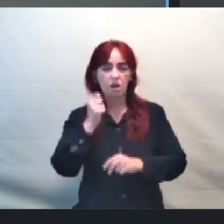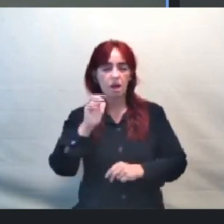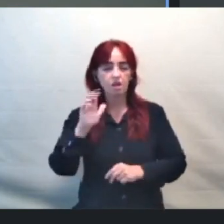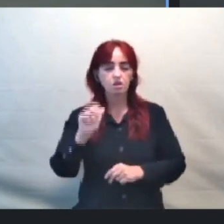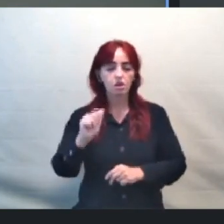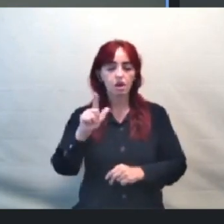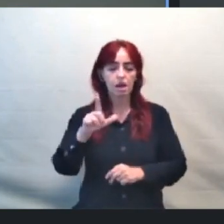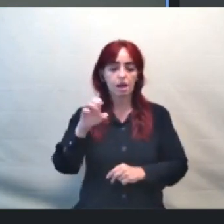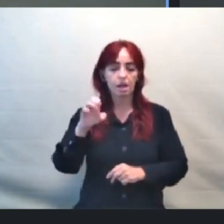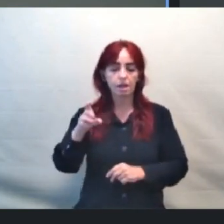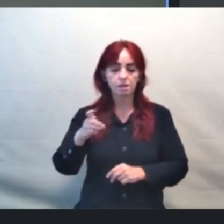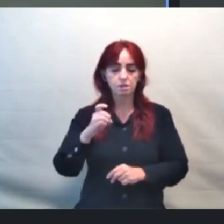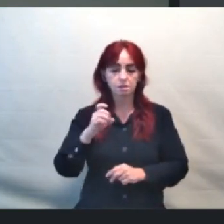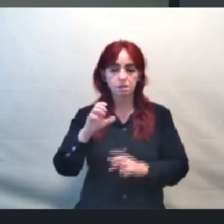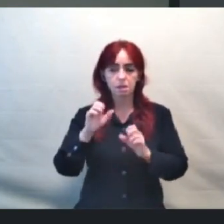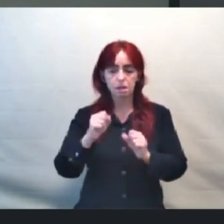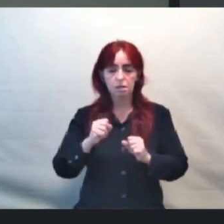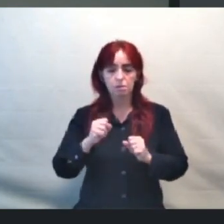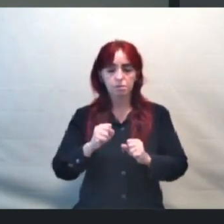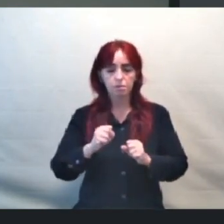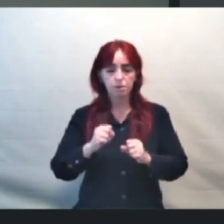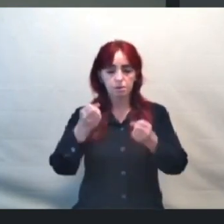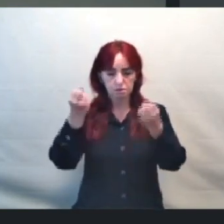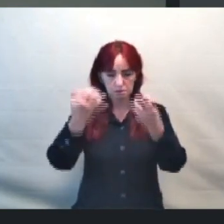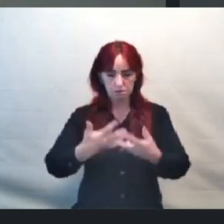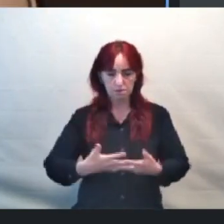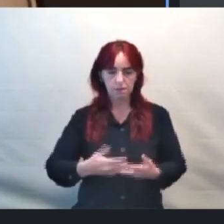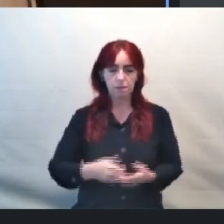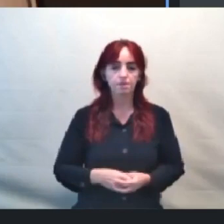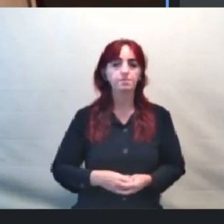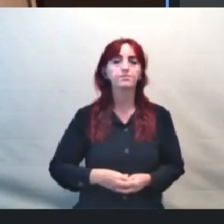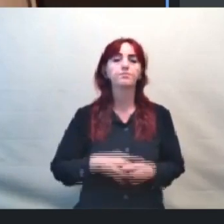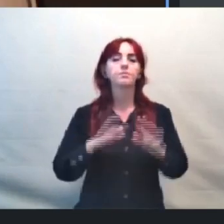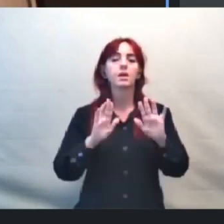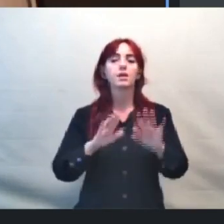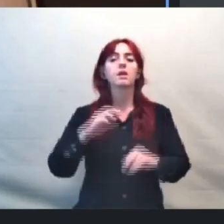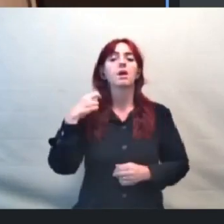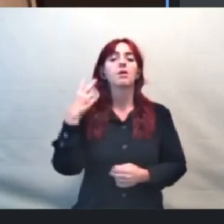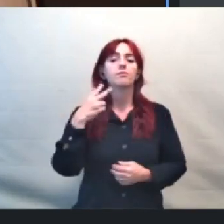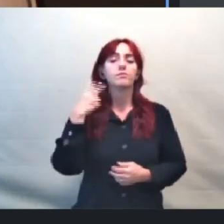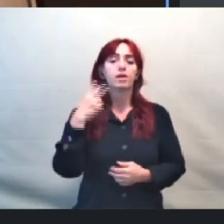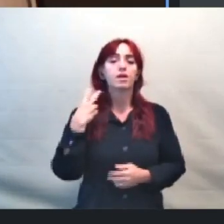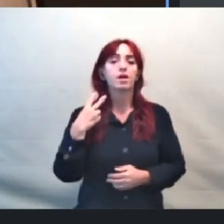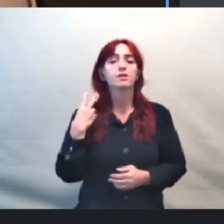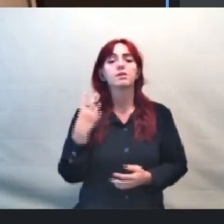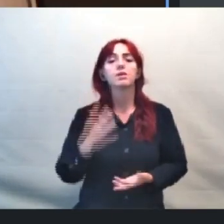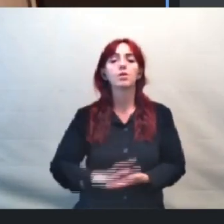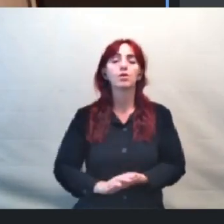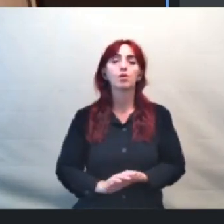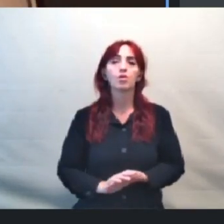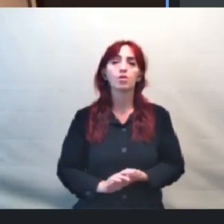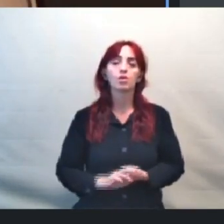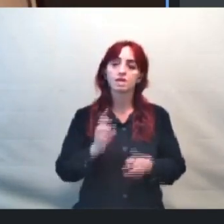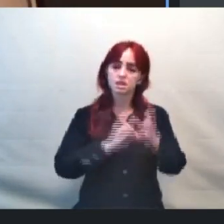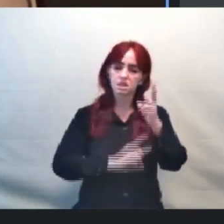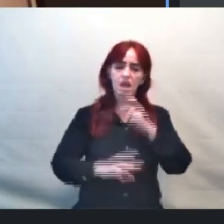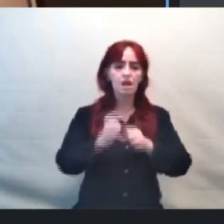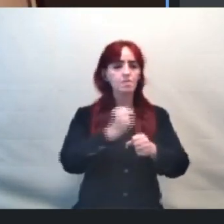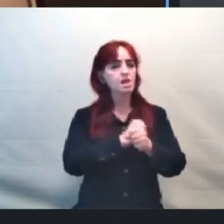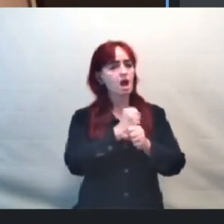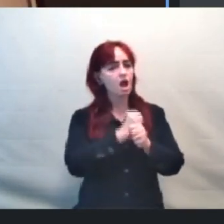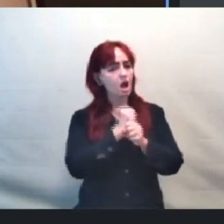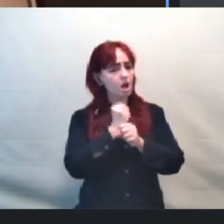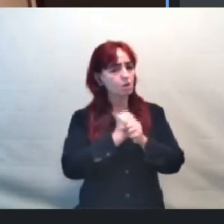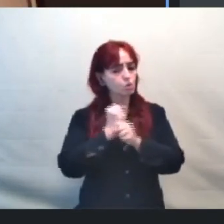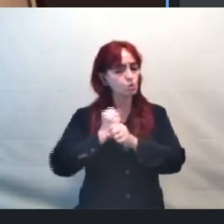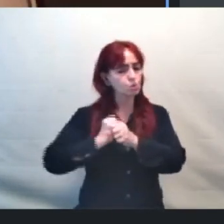gente, vereador. Perfeito, obrigado. Vereadora, a gente todo ano já tem institucionalizado